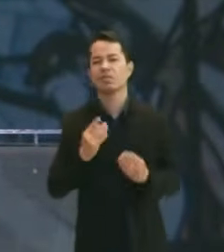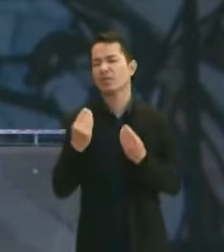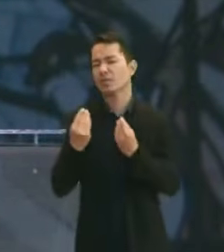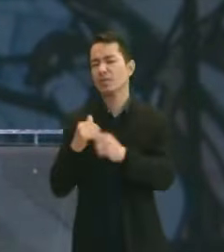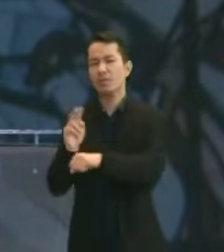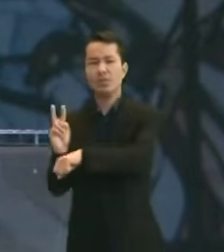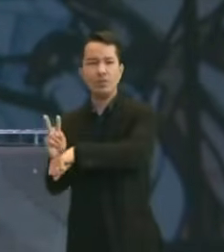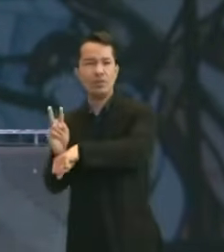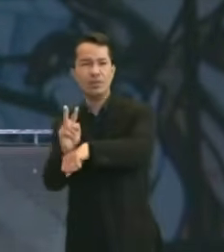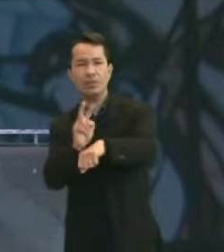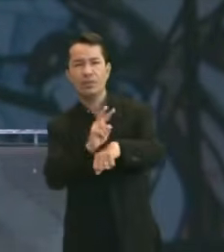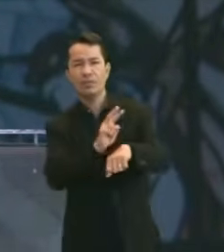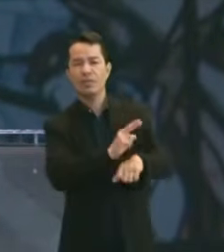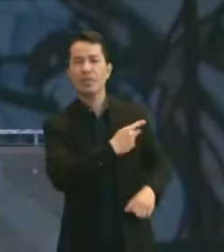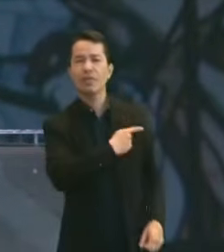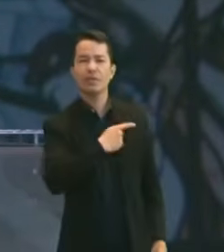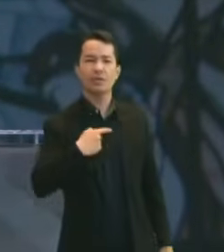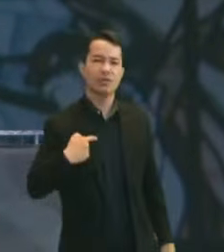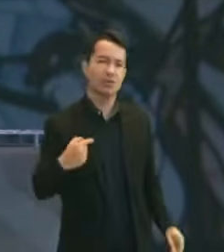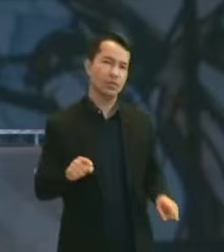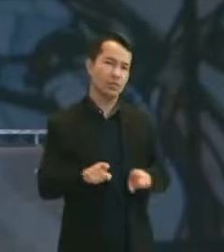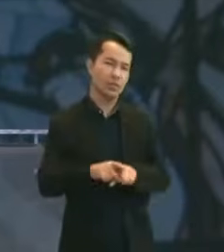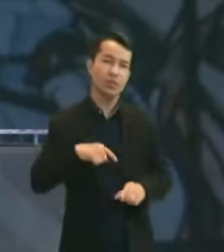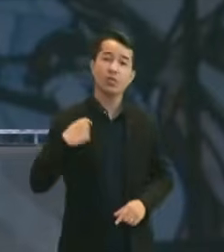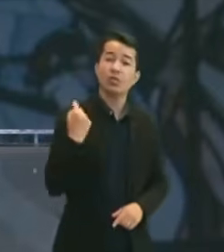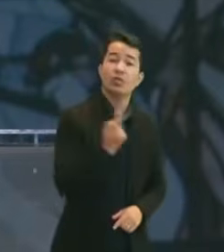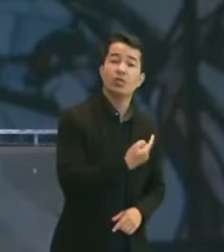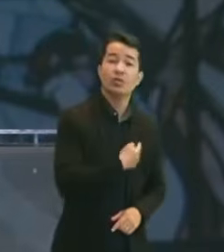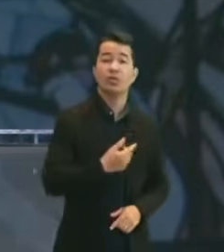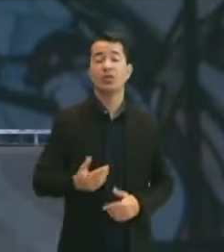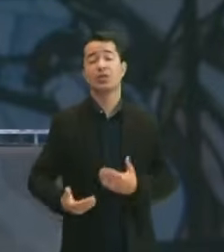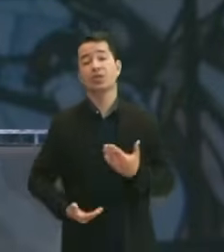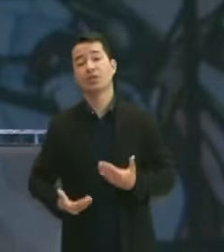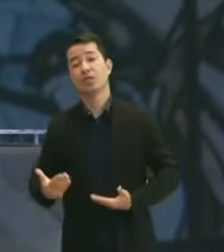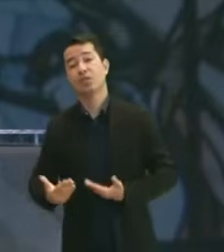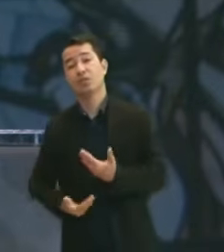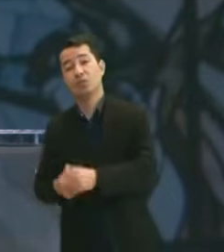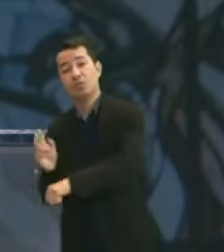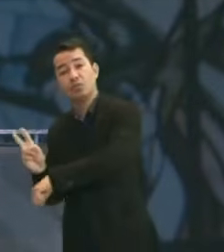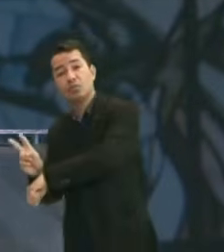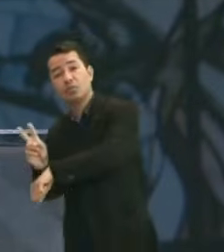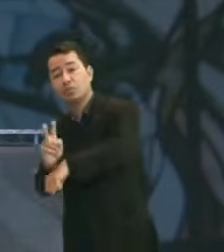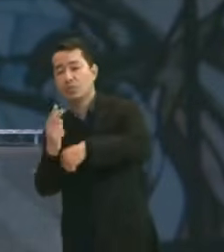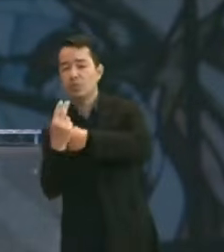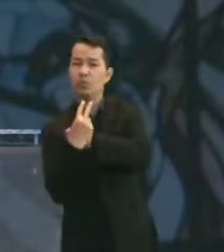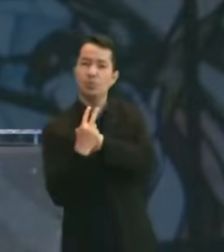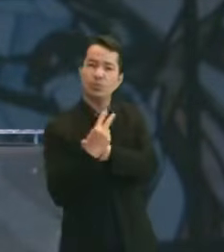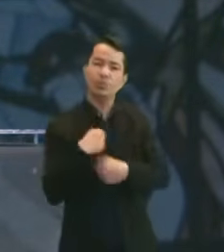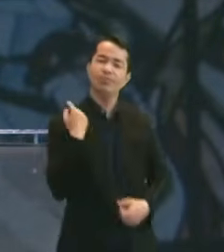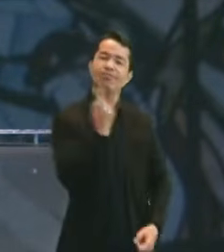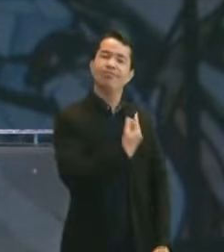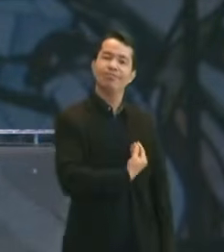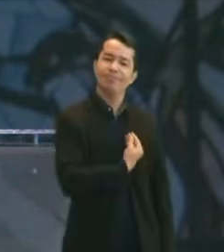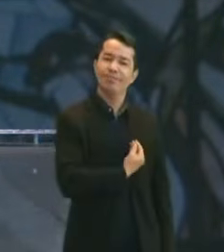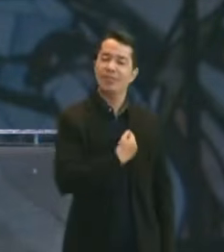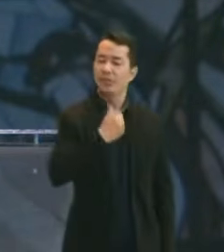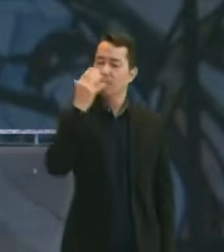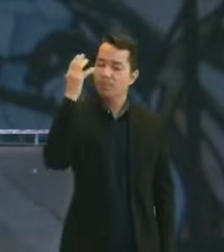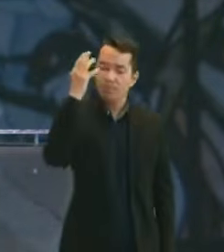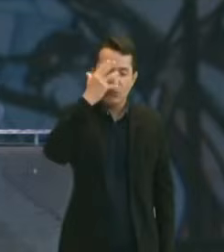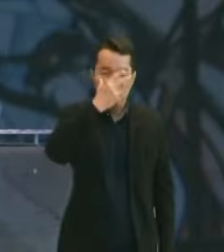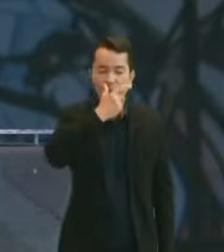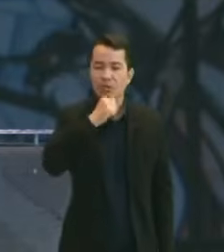pastoreio, todos prontos para servir e para cuidar, e todos também sendo cuidados e pastoreados. Algo lindo de ver, algo lindo de